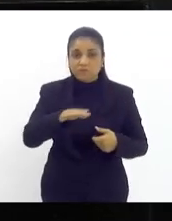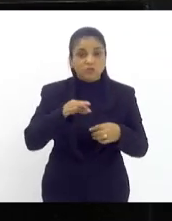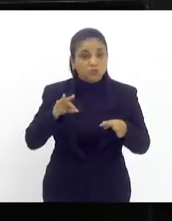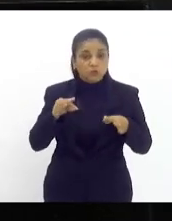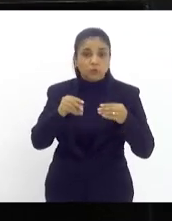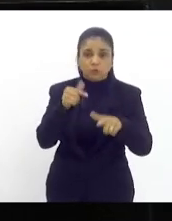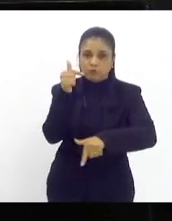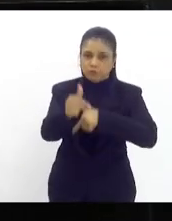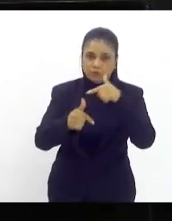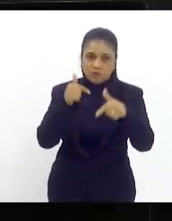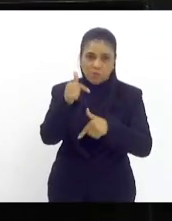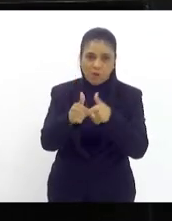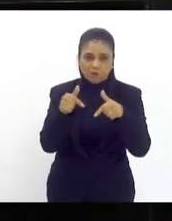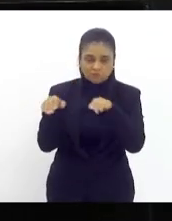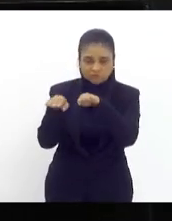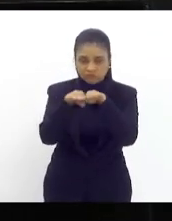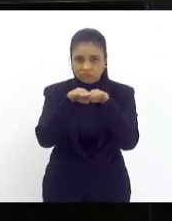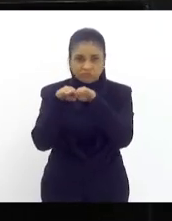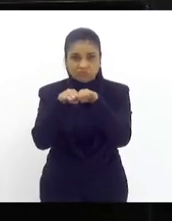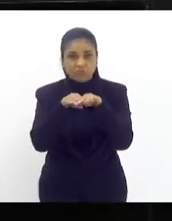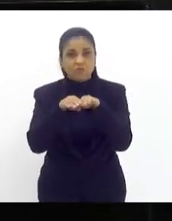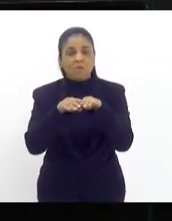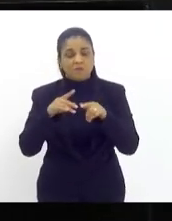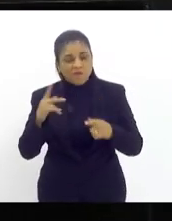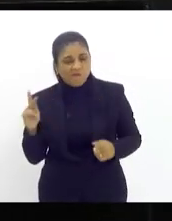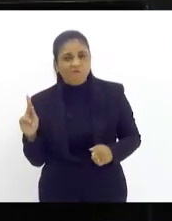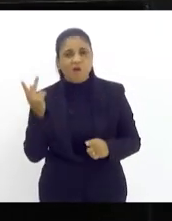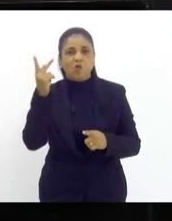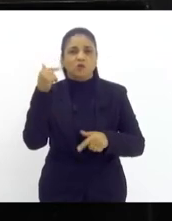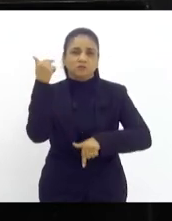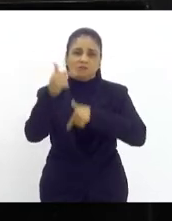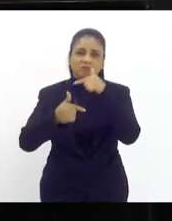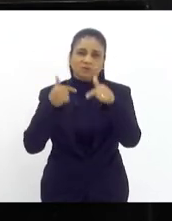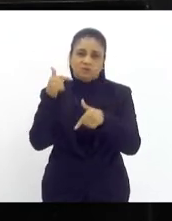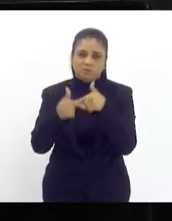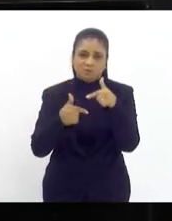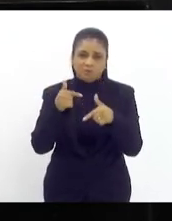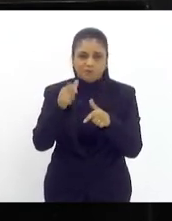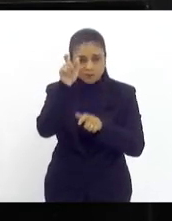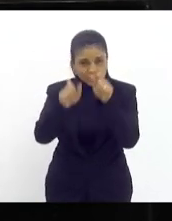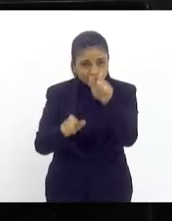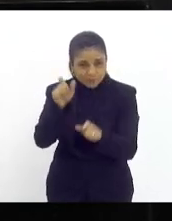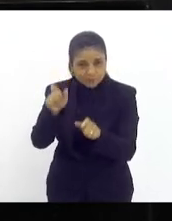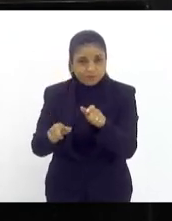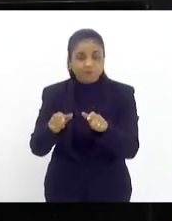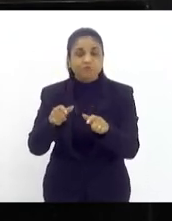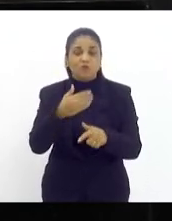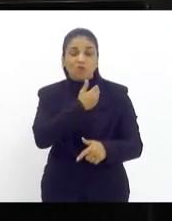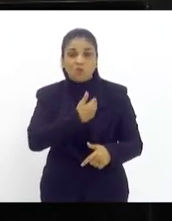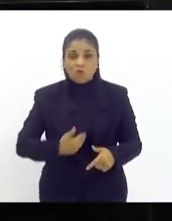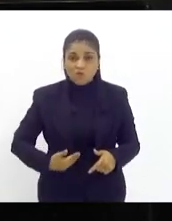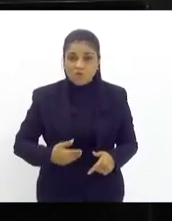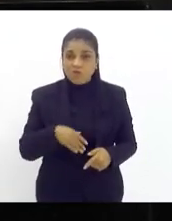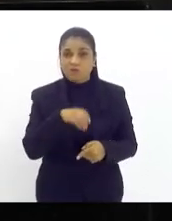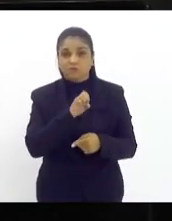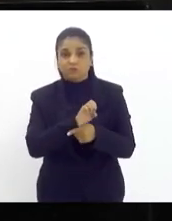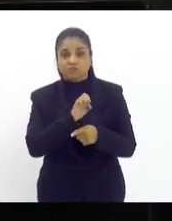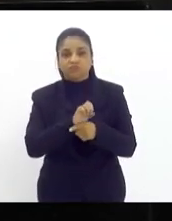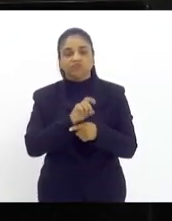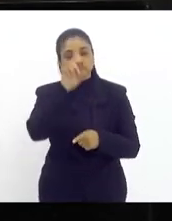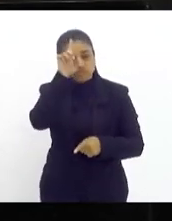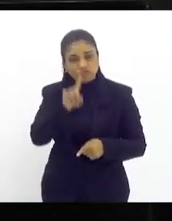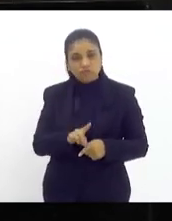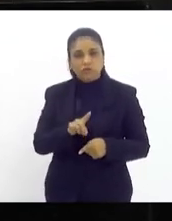os trabalhadores Josemar o governo do estado tem que valorizar seus trabalhadores Professor Josemar o governo do estado precisa garantir os nossos direitos